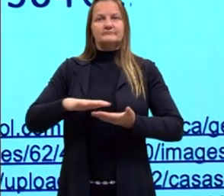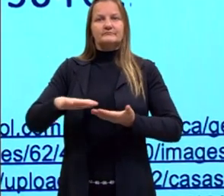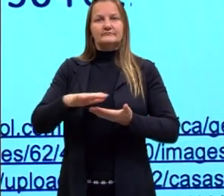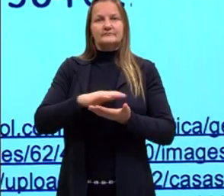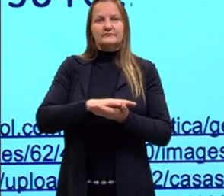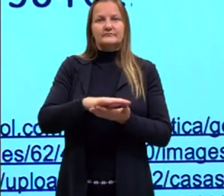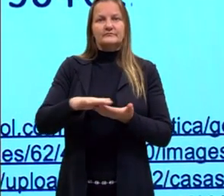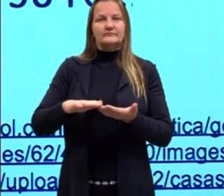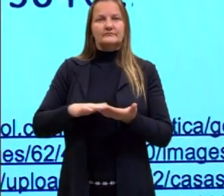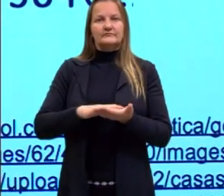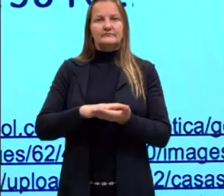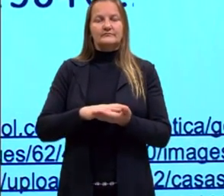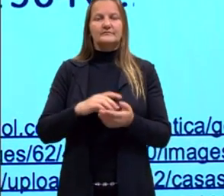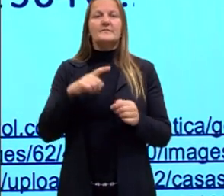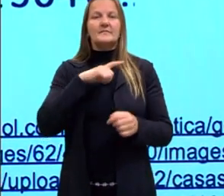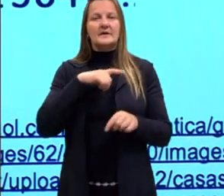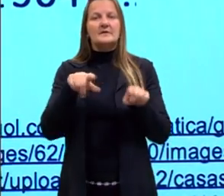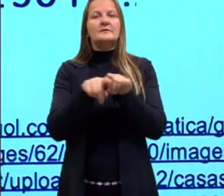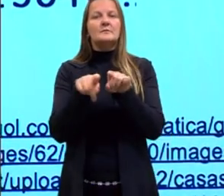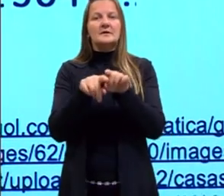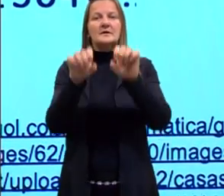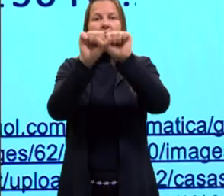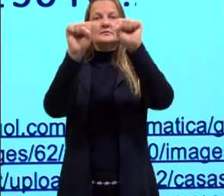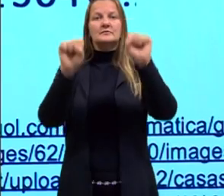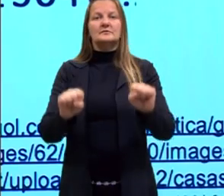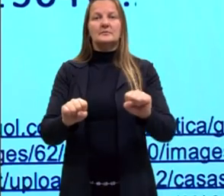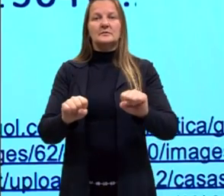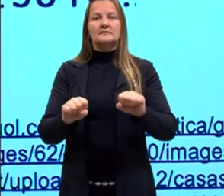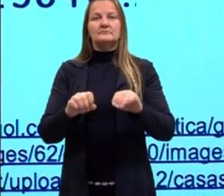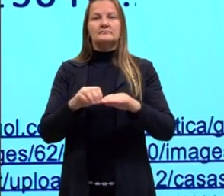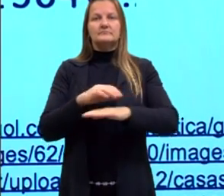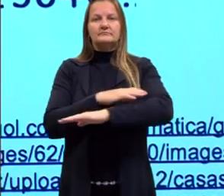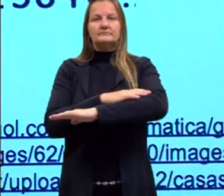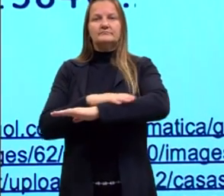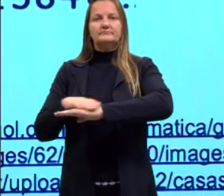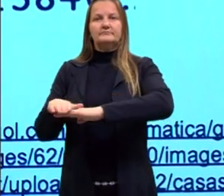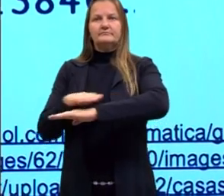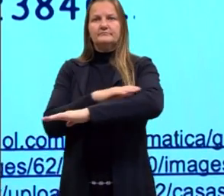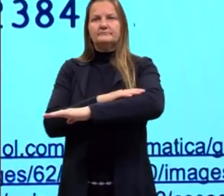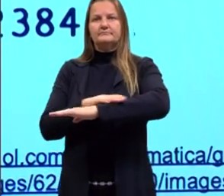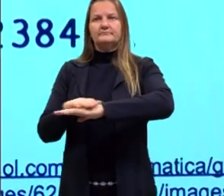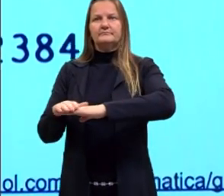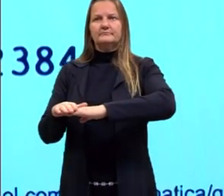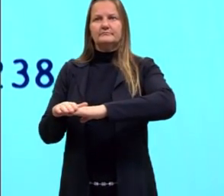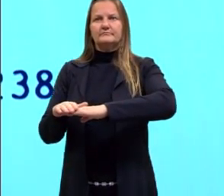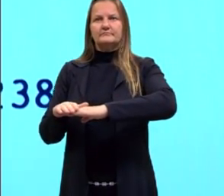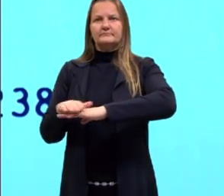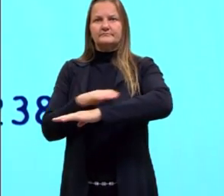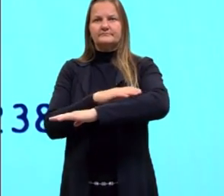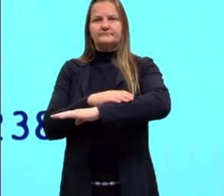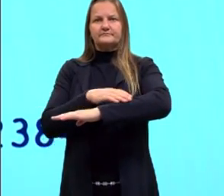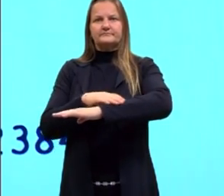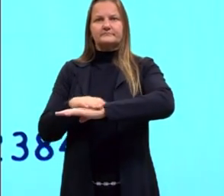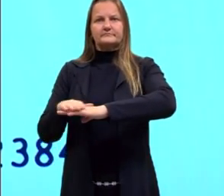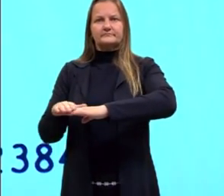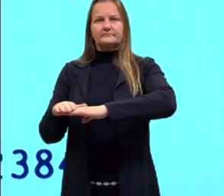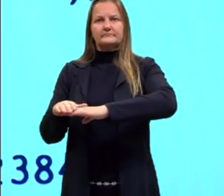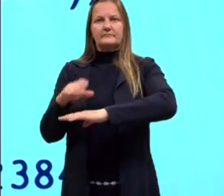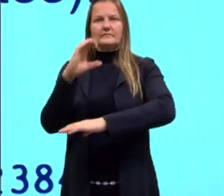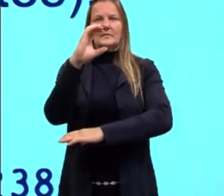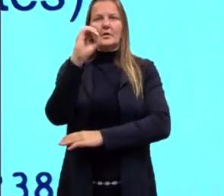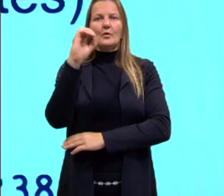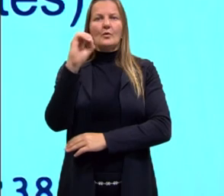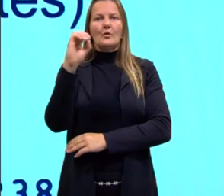revolução temos também o sistema de coordenadas aqui nessa imagem que eu mostrei para vocês antes né Já